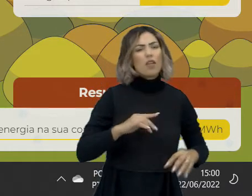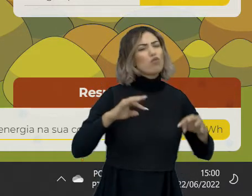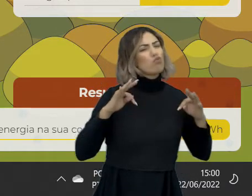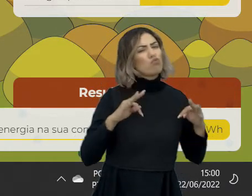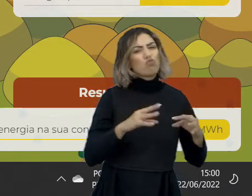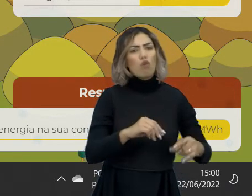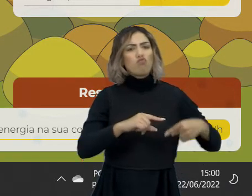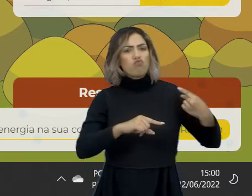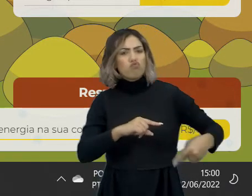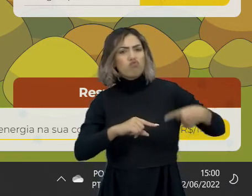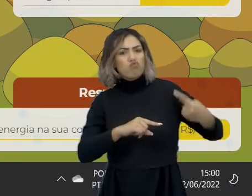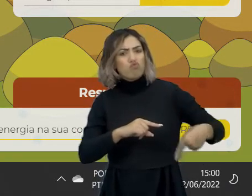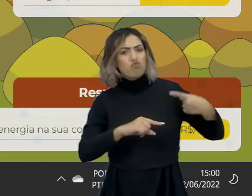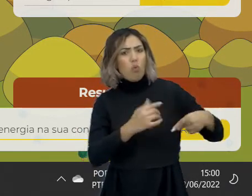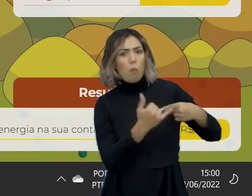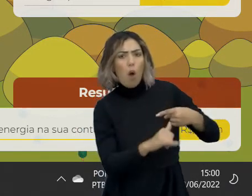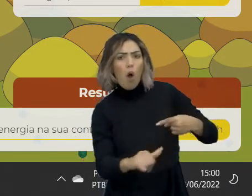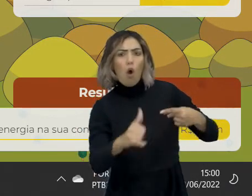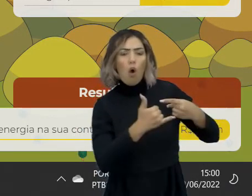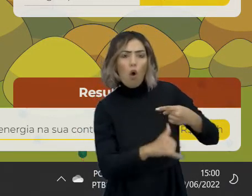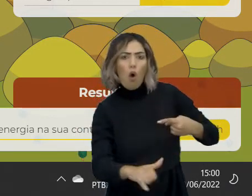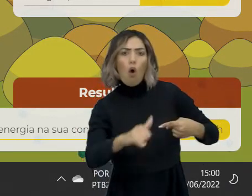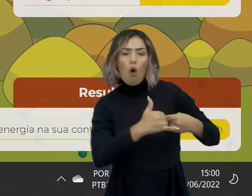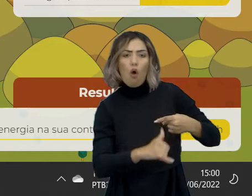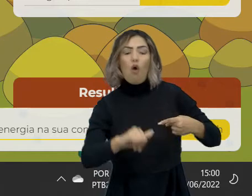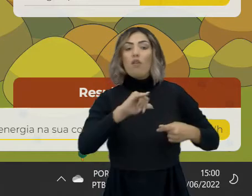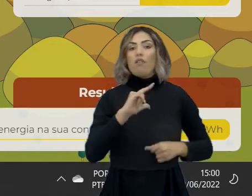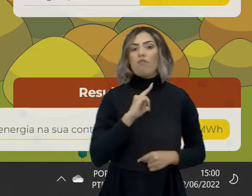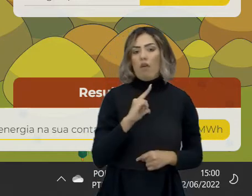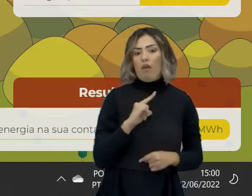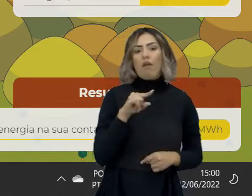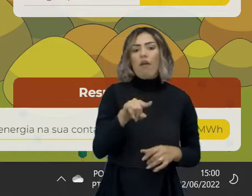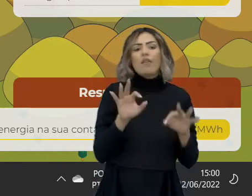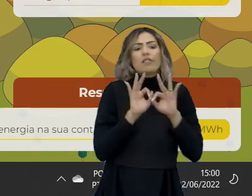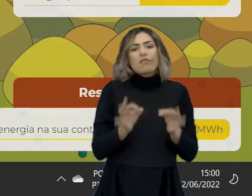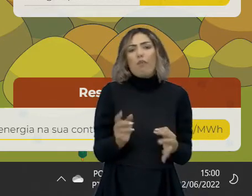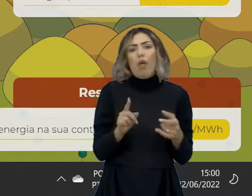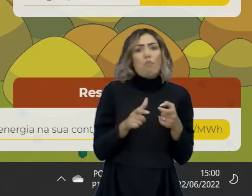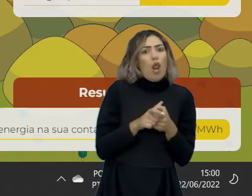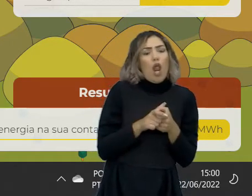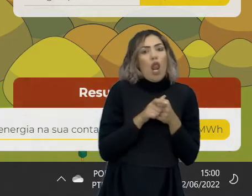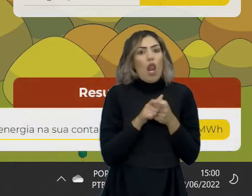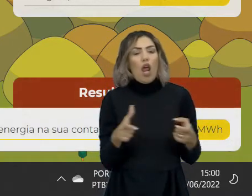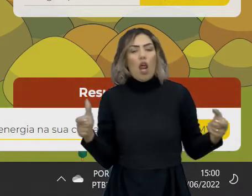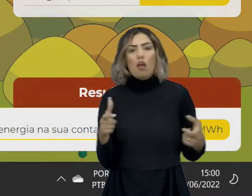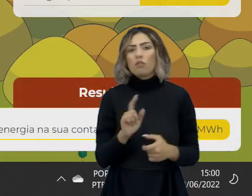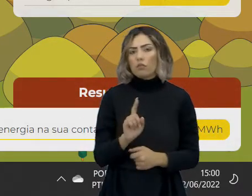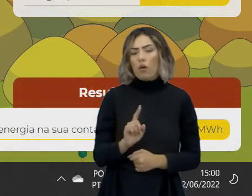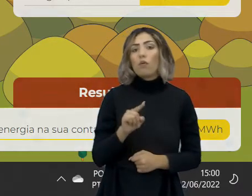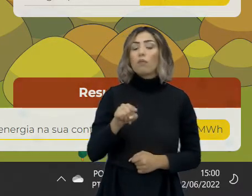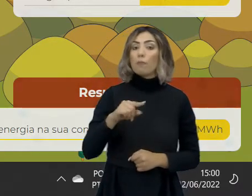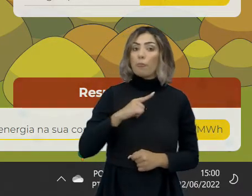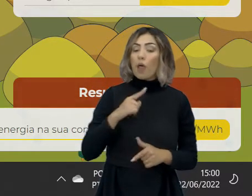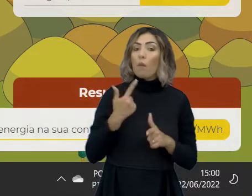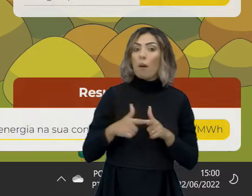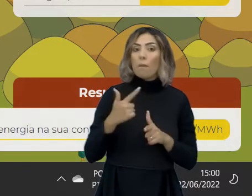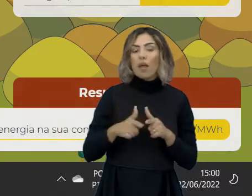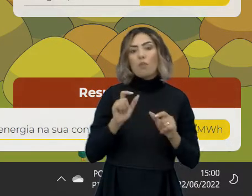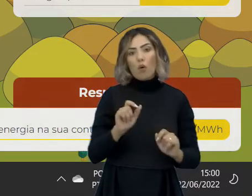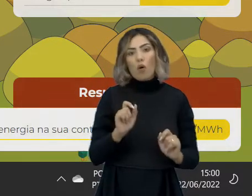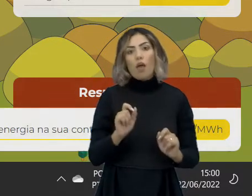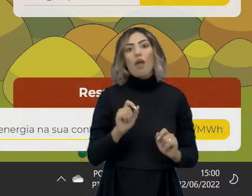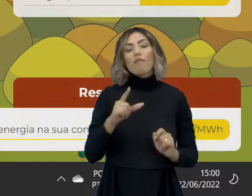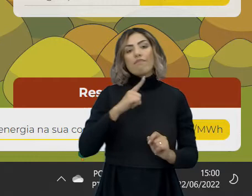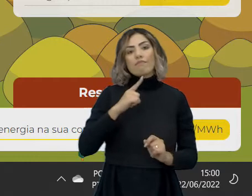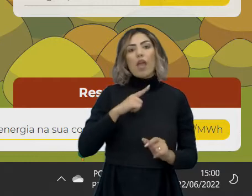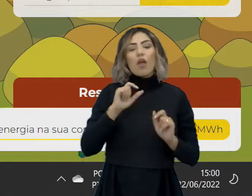outras aí existe uma turbina. Até que o tamanho dela é um pouquinho maior aqui, não é tão pequeno, mas também não é tão grande, né? Ele tem um problema que você precisa, por exemplo, de lenha. A